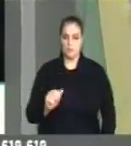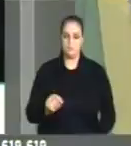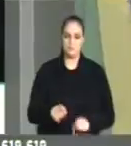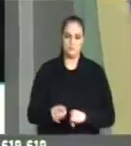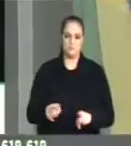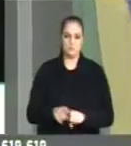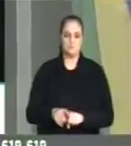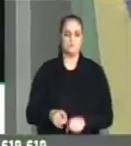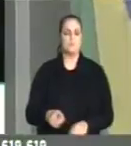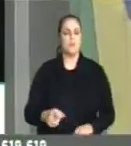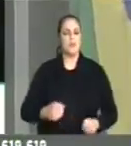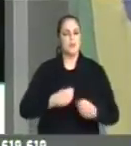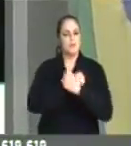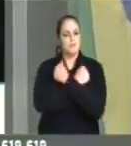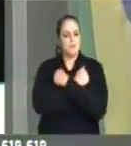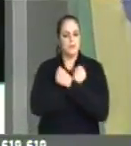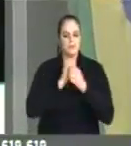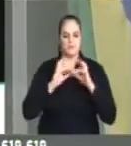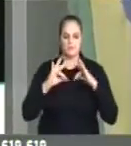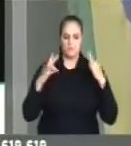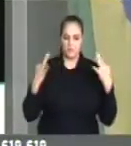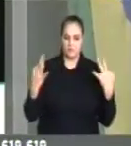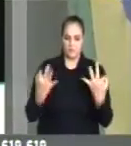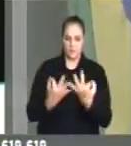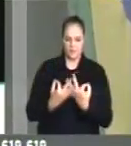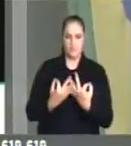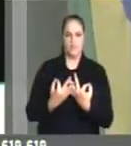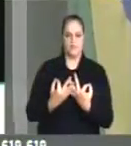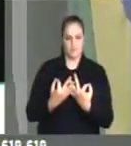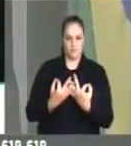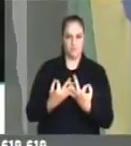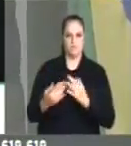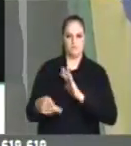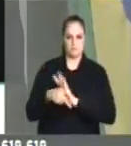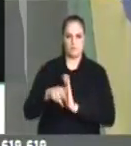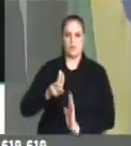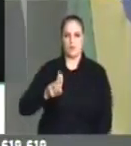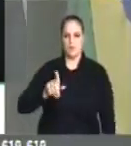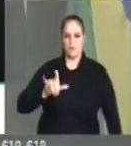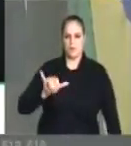toda a família de Dr. Ulisses.